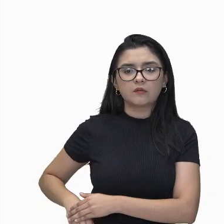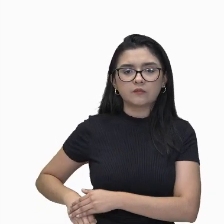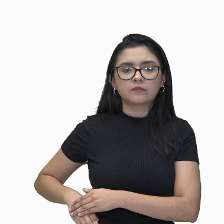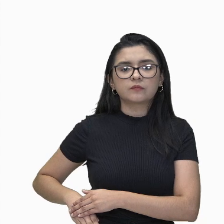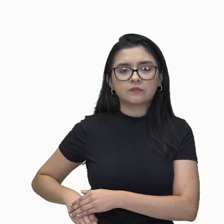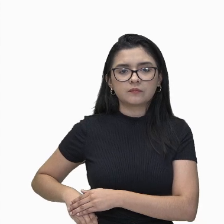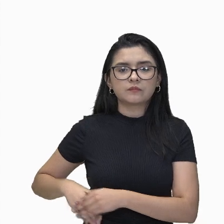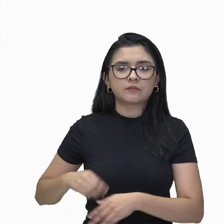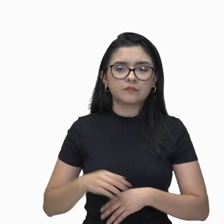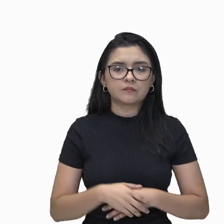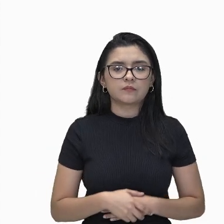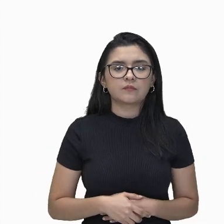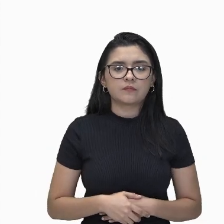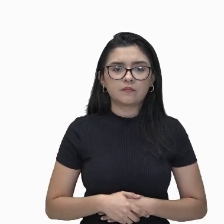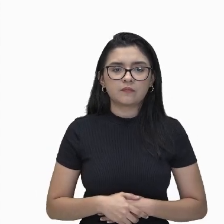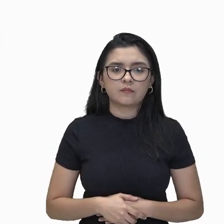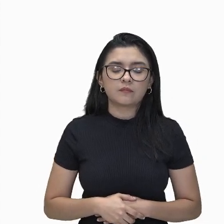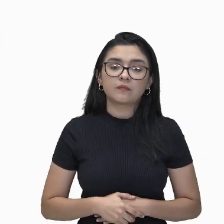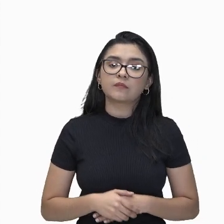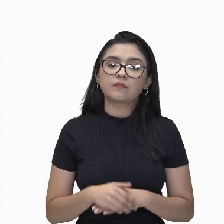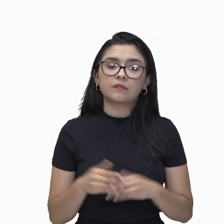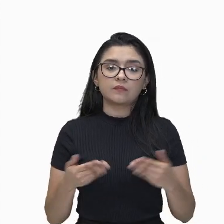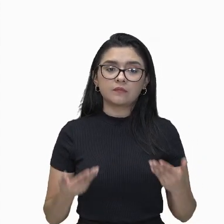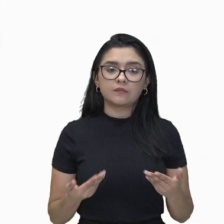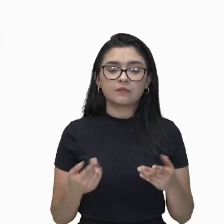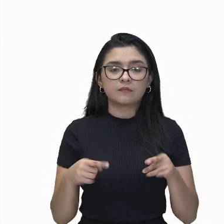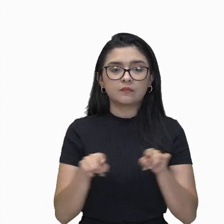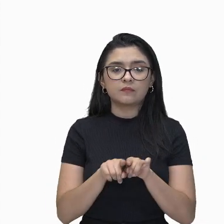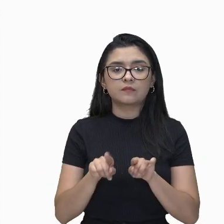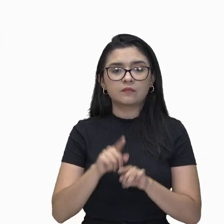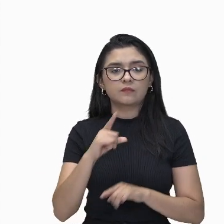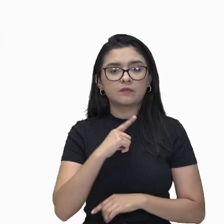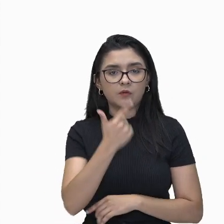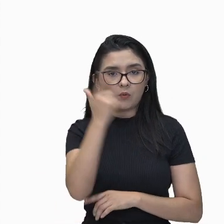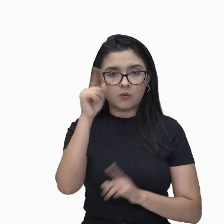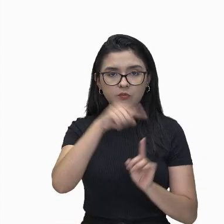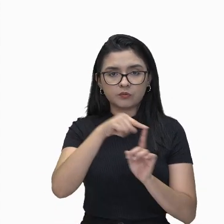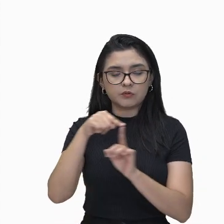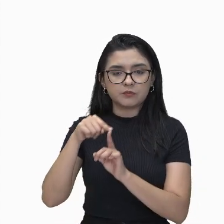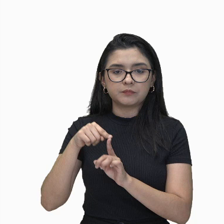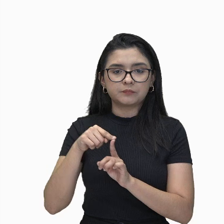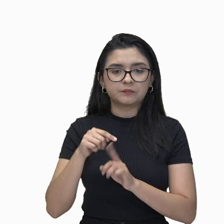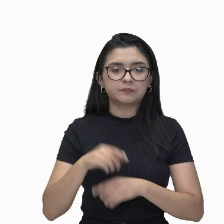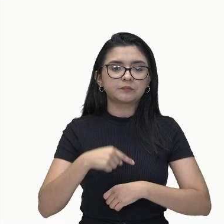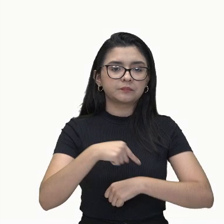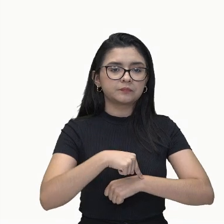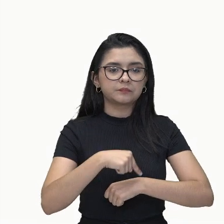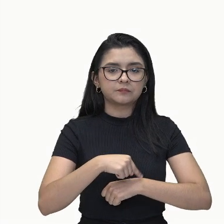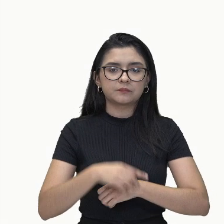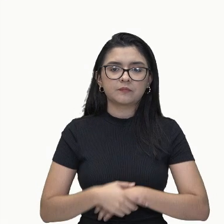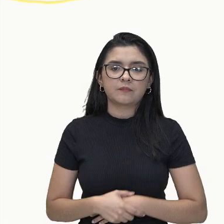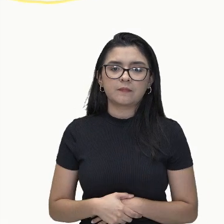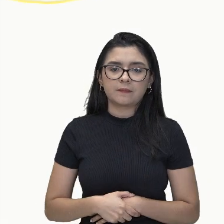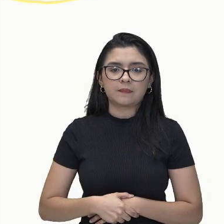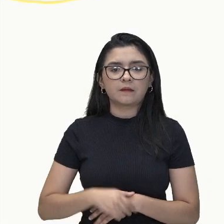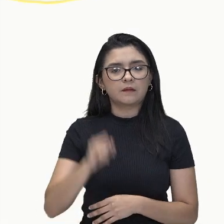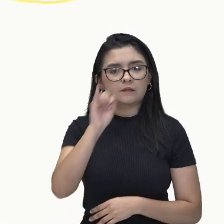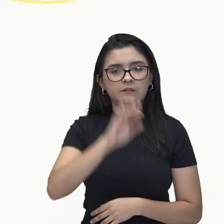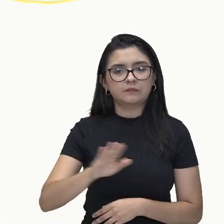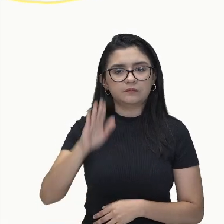primeiros relógios do mundo e aqui no ten otro tipo es Bien bien